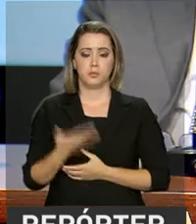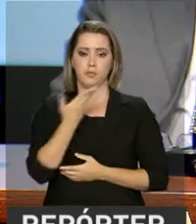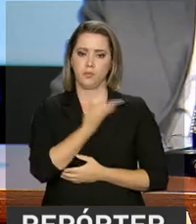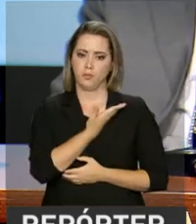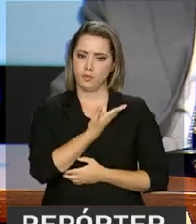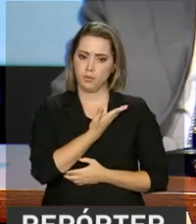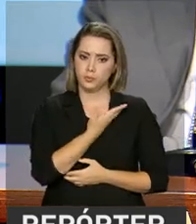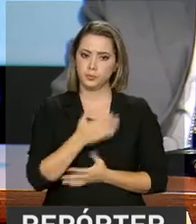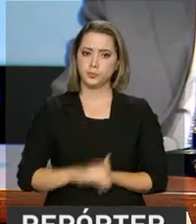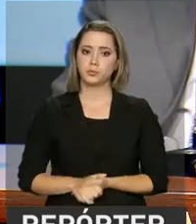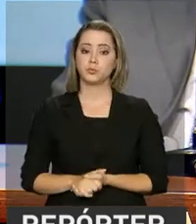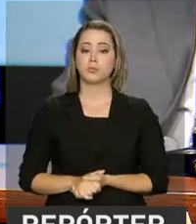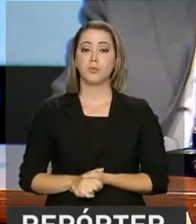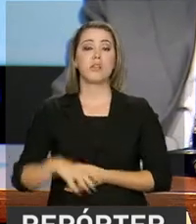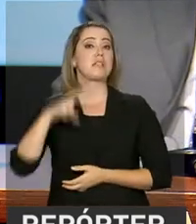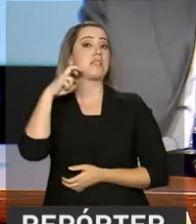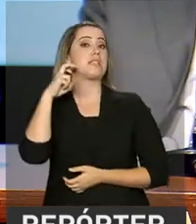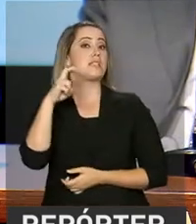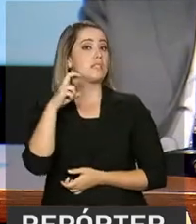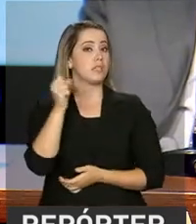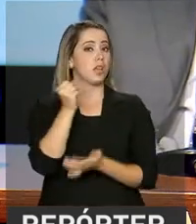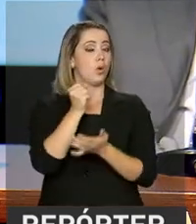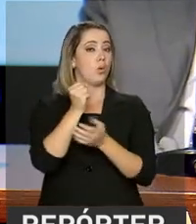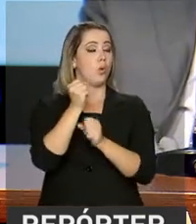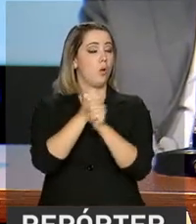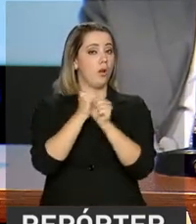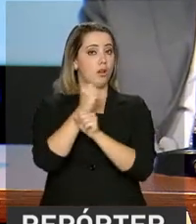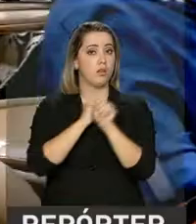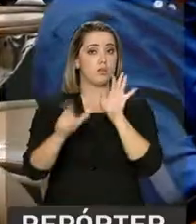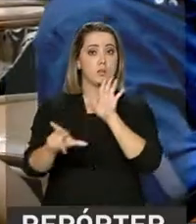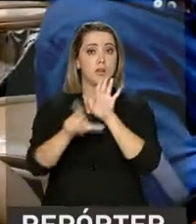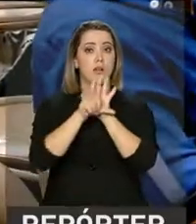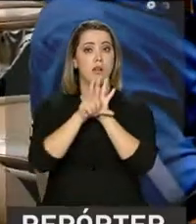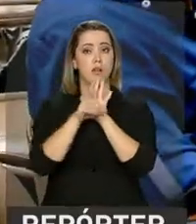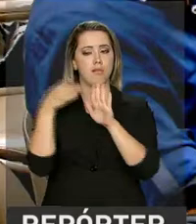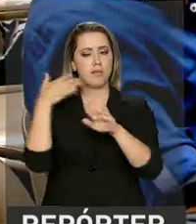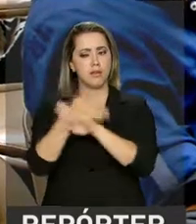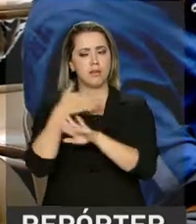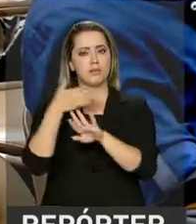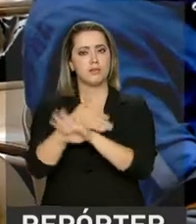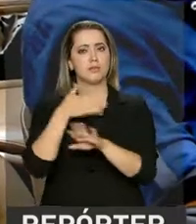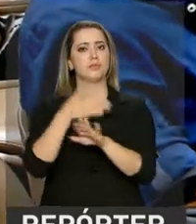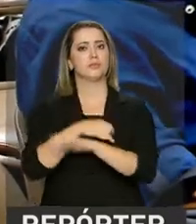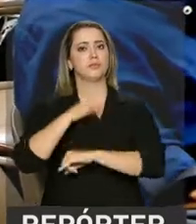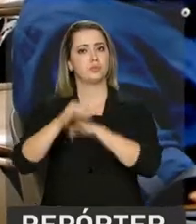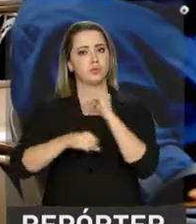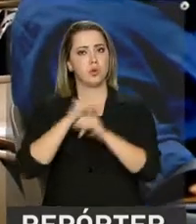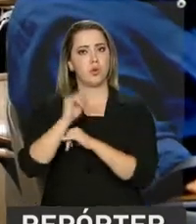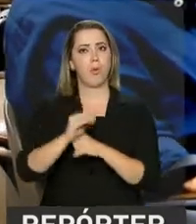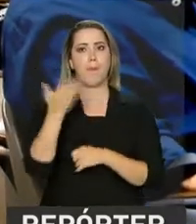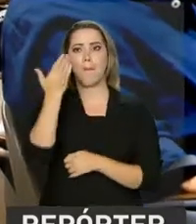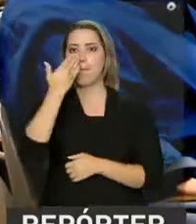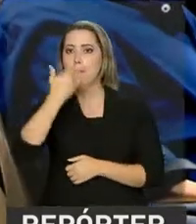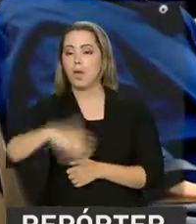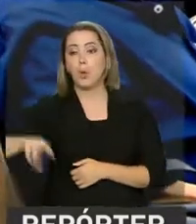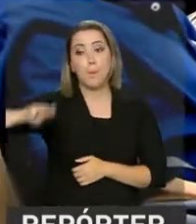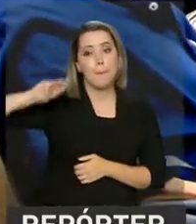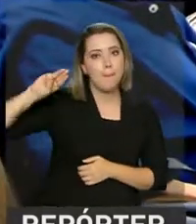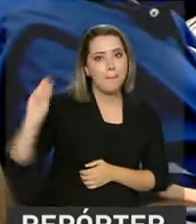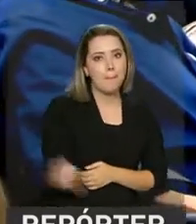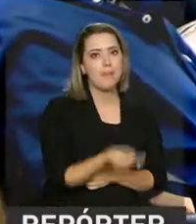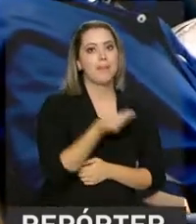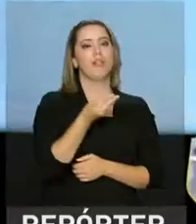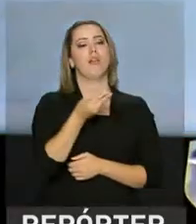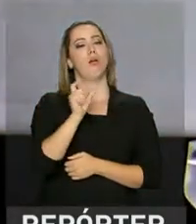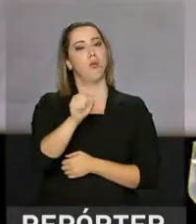os cinco anos da lei de acesso à informação e os quase meio milhão de pedidos de acesso a dados do